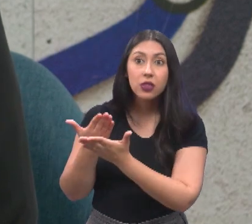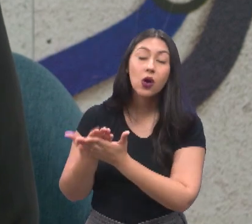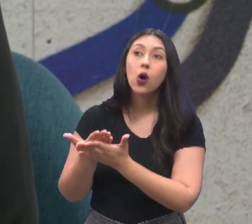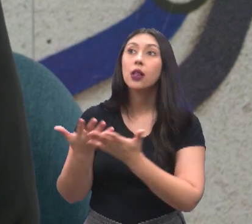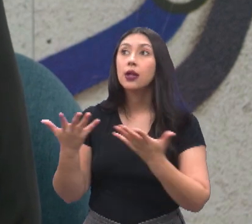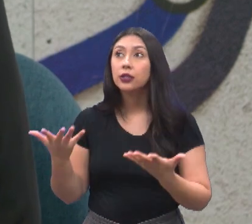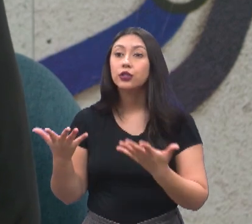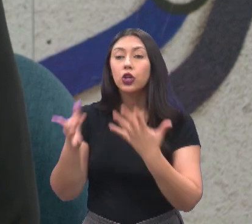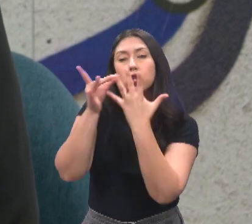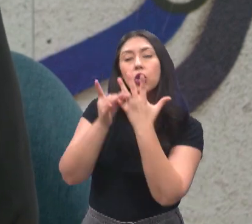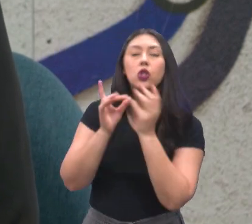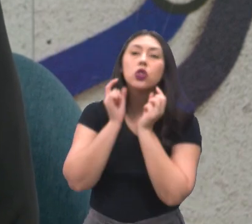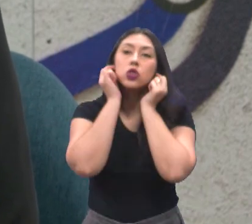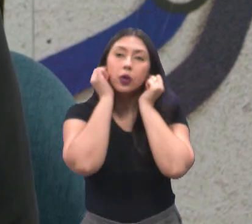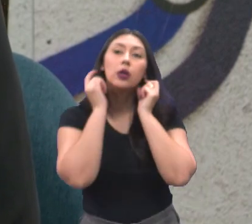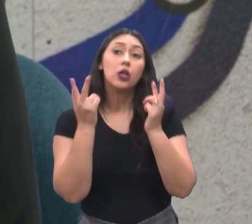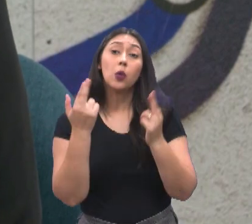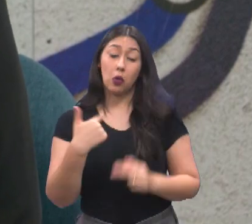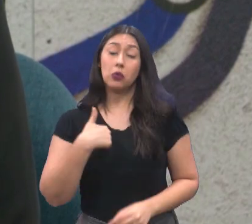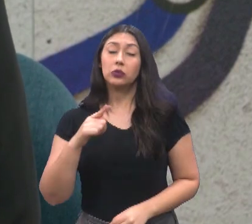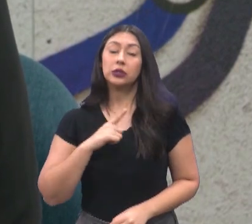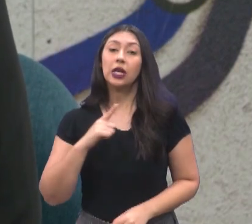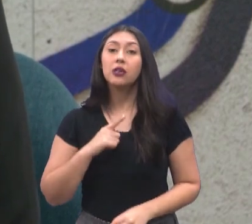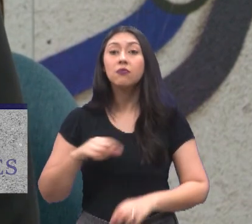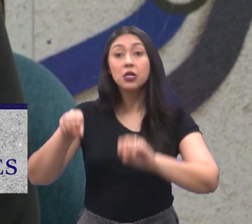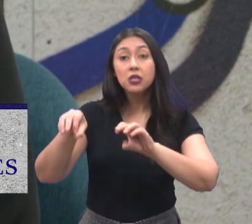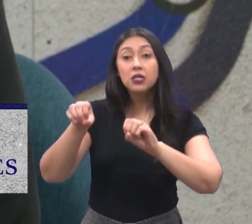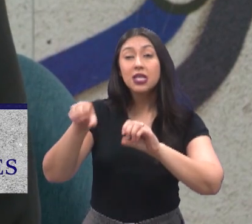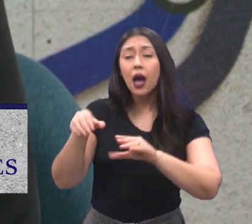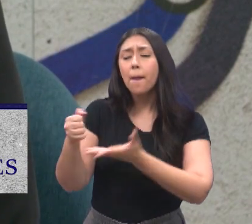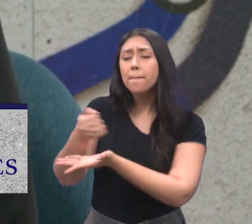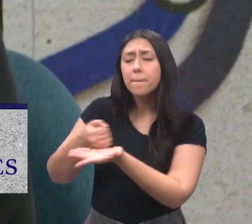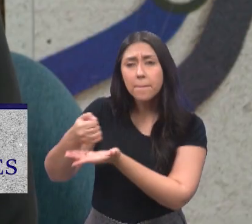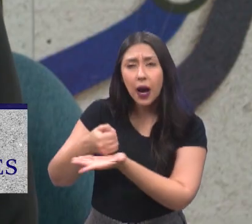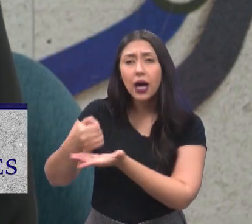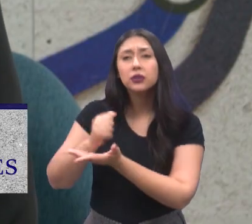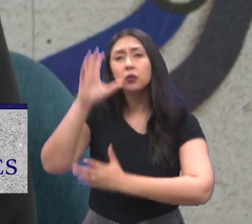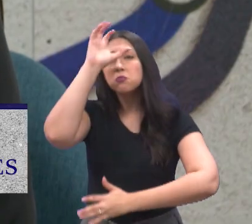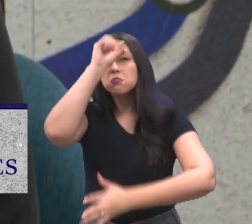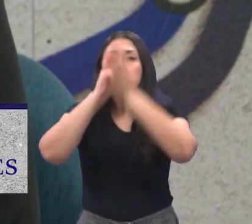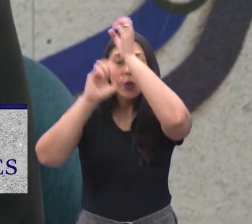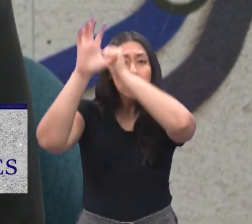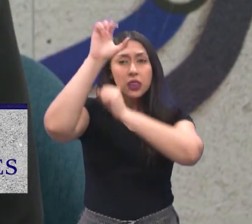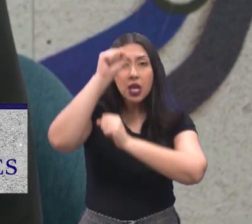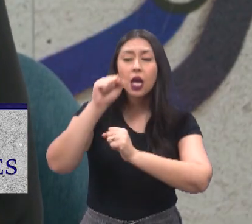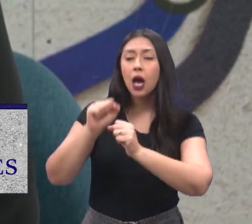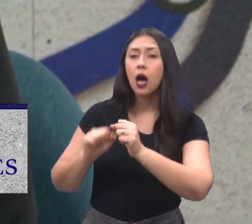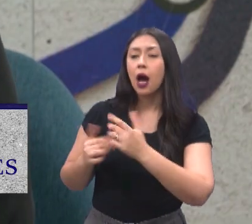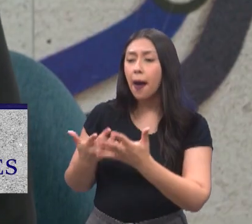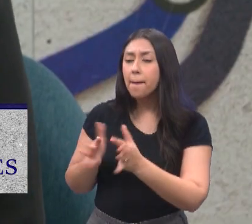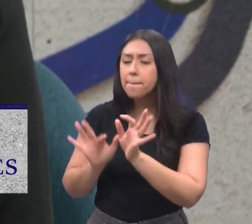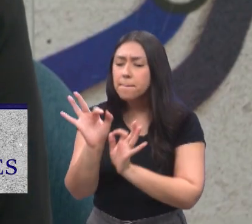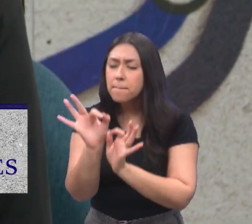onde você vai aprender mesmo o básico do básico, que é a repetição daquela construção daqueles metais em peças